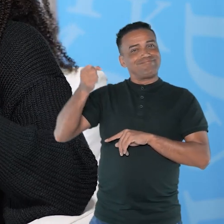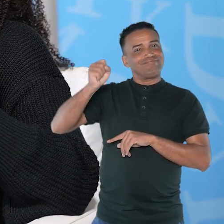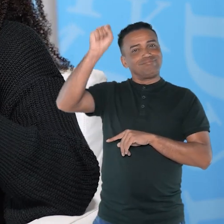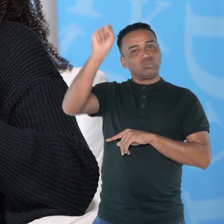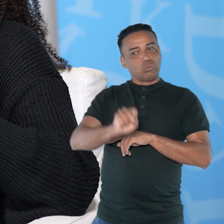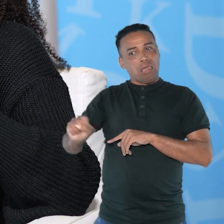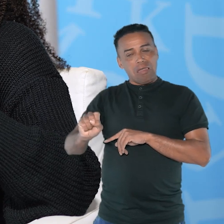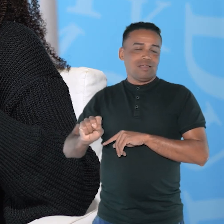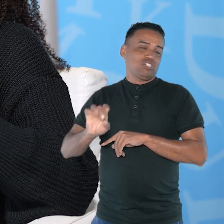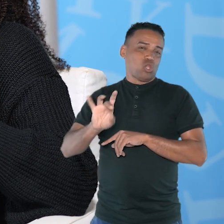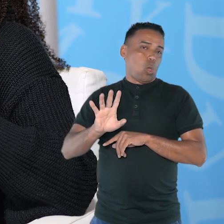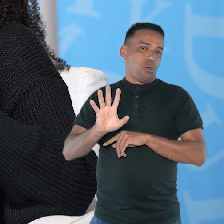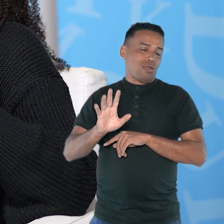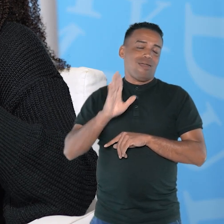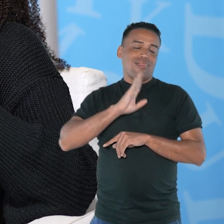legal.